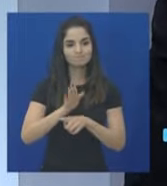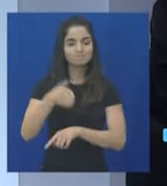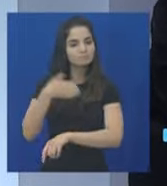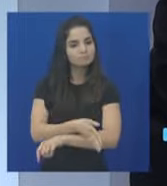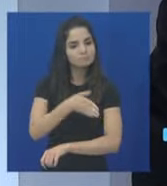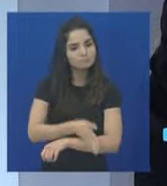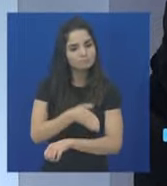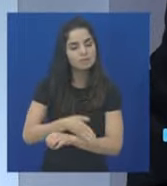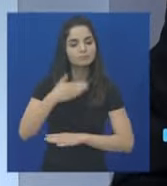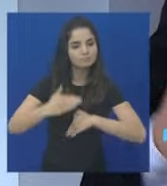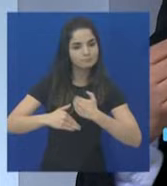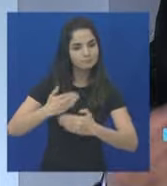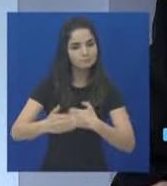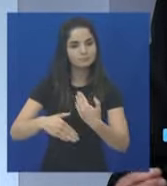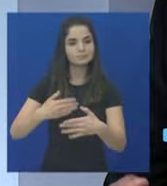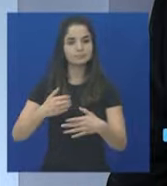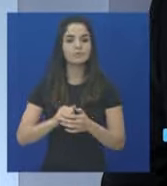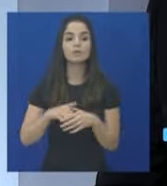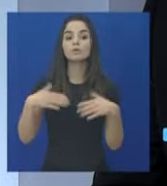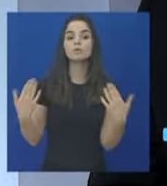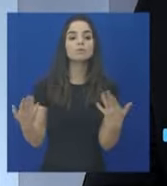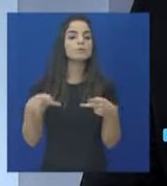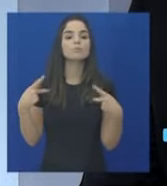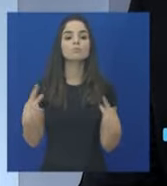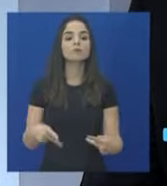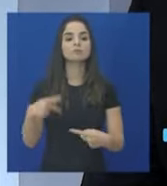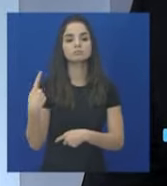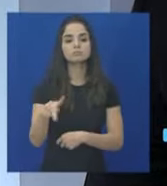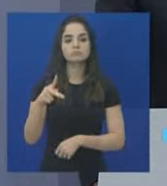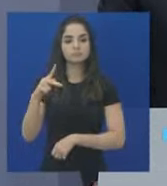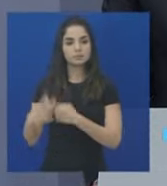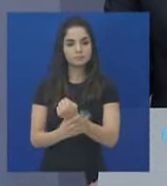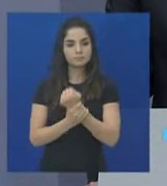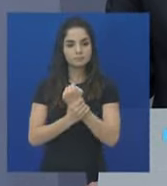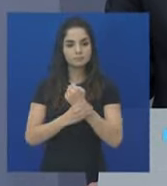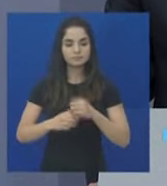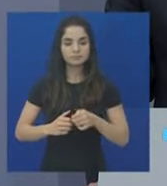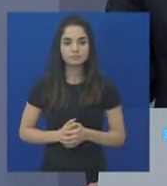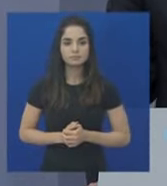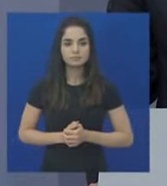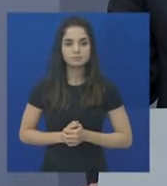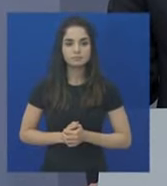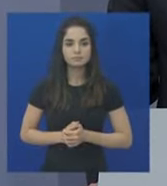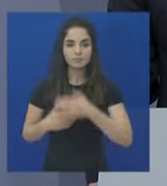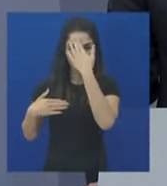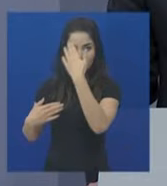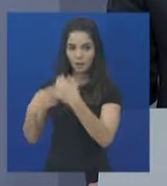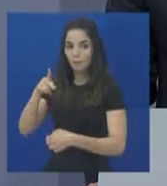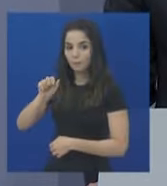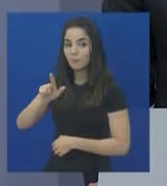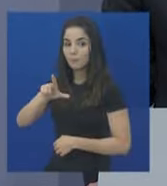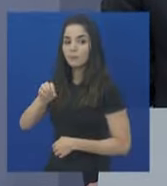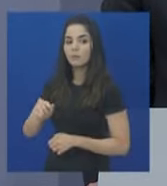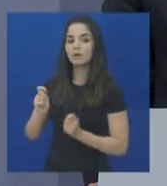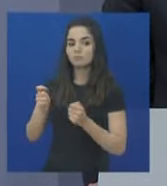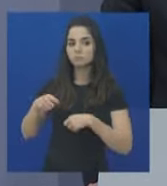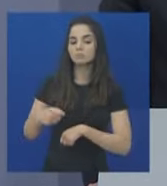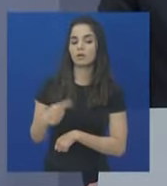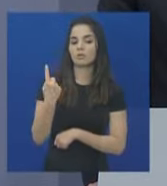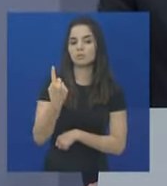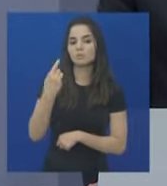desse processo. Qual é o seu plano de governo para a segurança? Obrigado, candidato. Candidato Paulo César, o senhor tem um